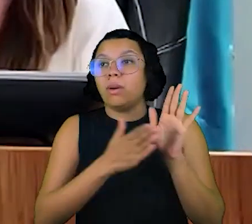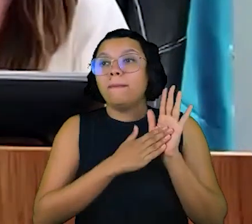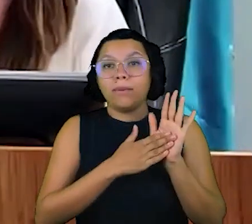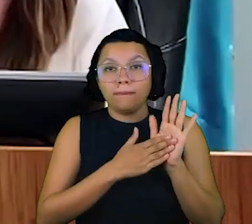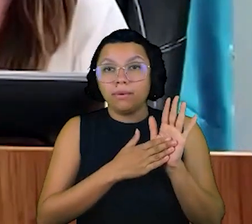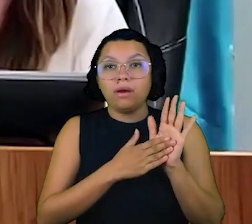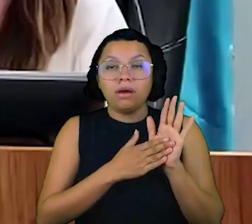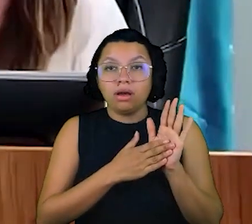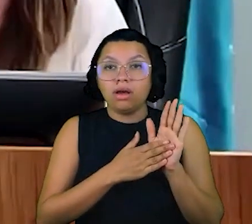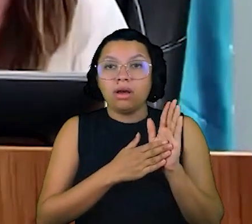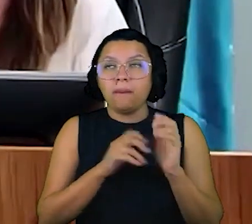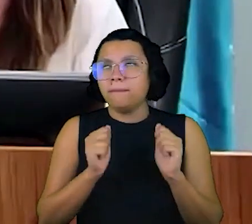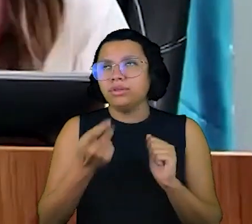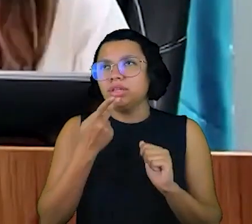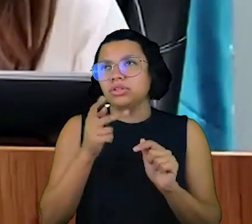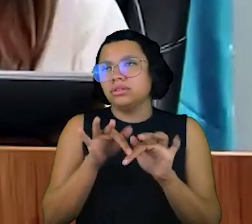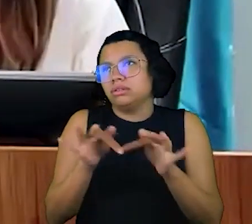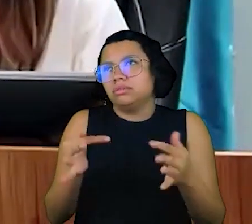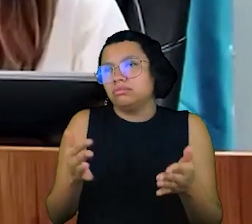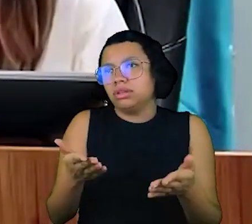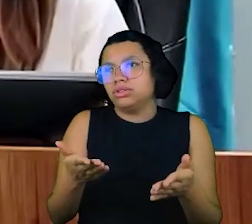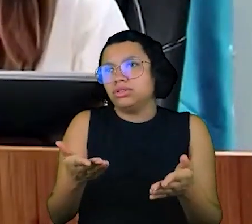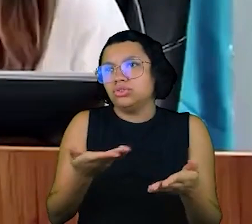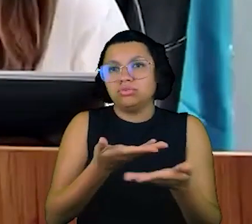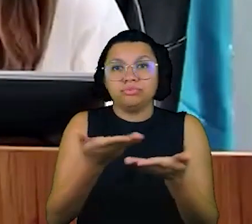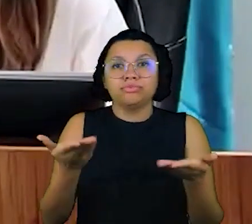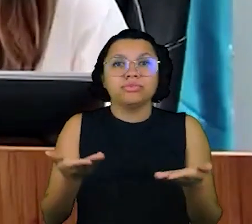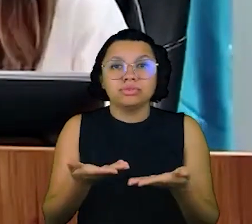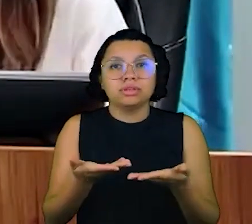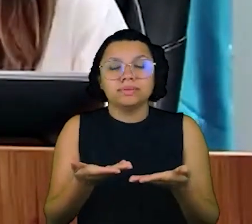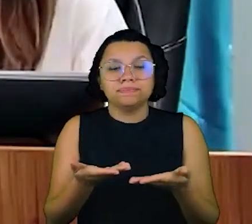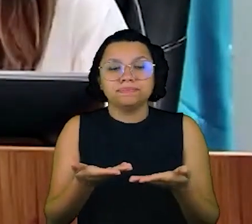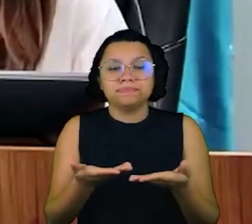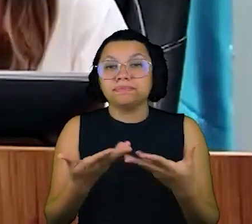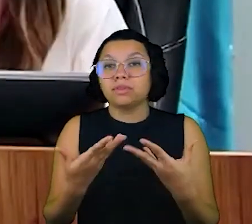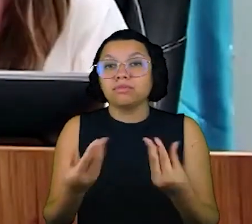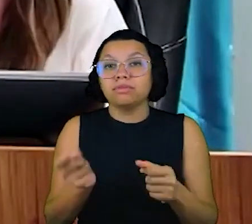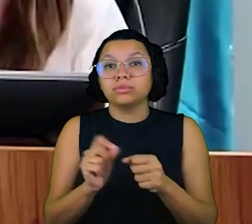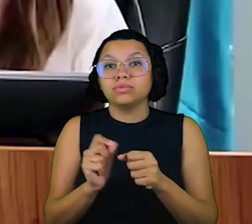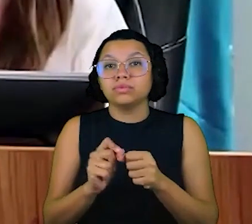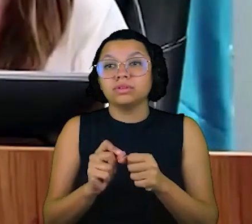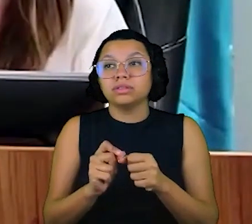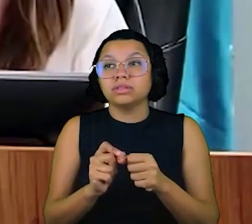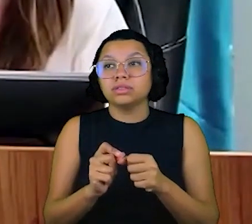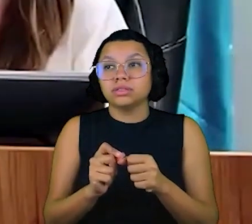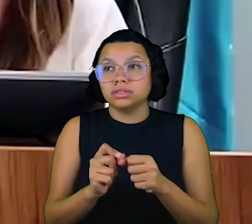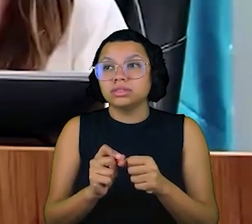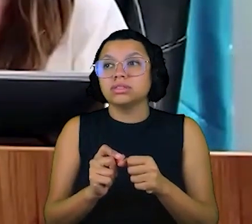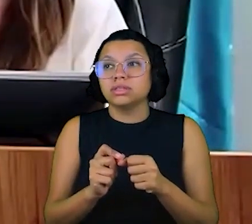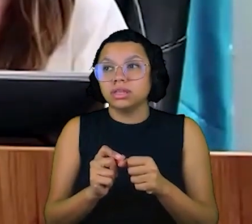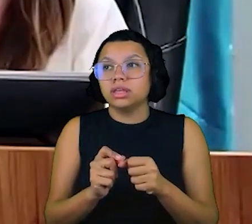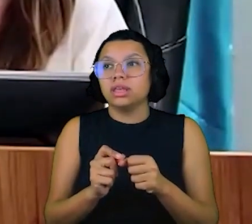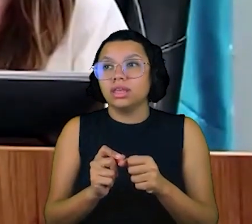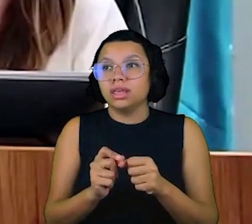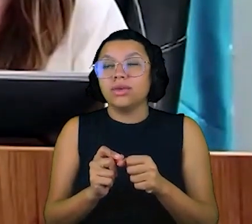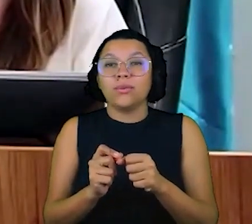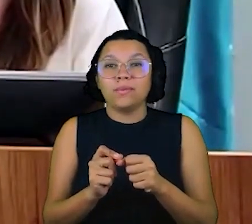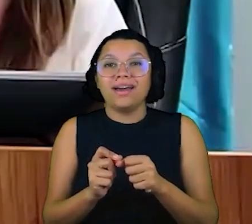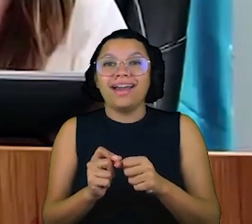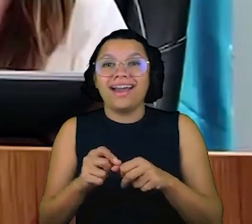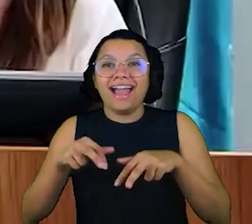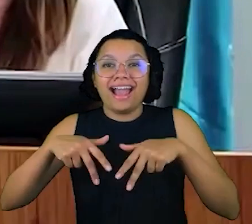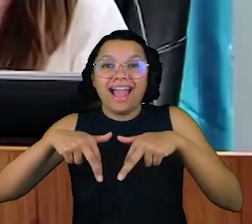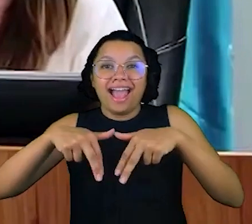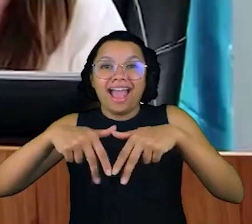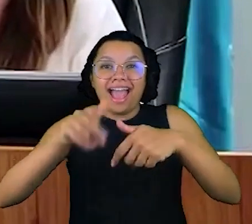uma proposta de lei diferente, porque eu poderia simplesmente dizer para vocês o seguinte: vamos fazer uma passeata